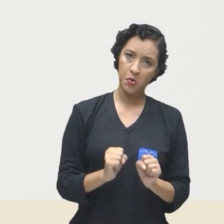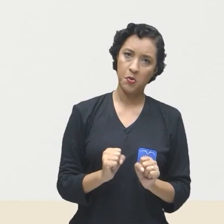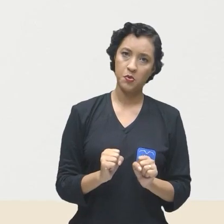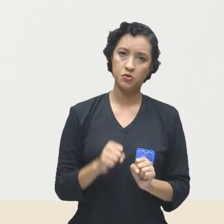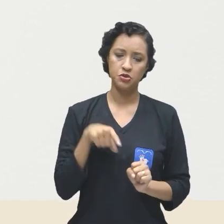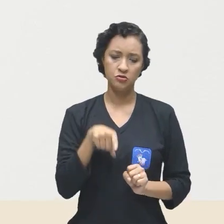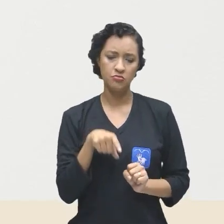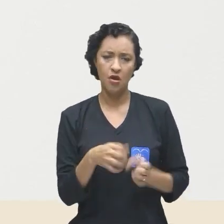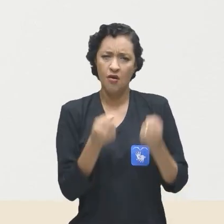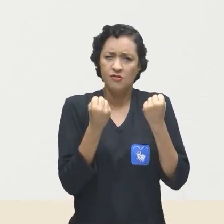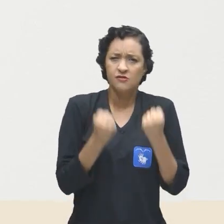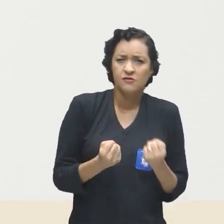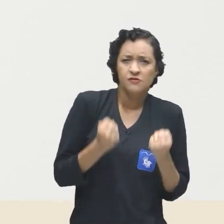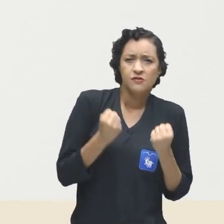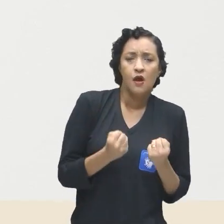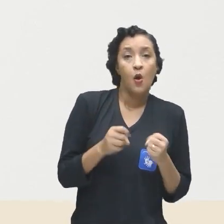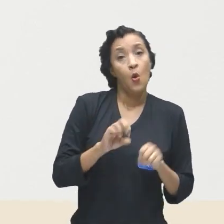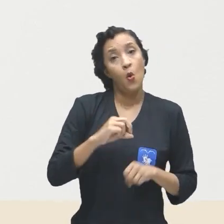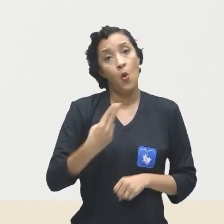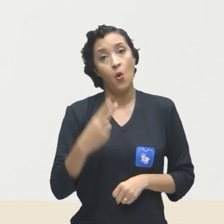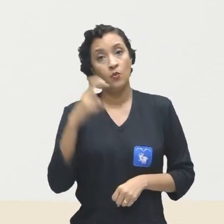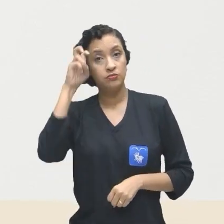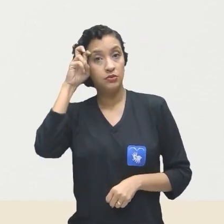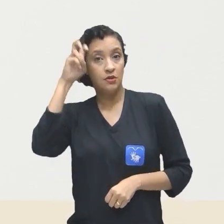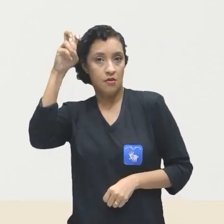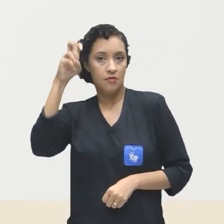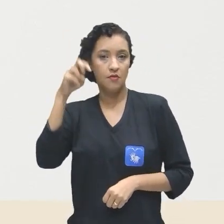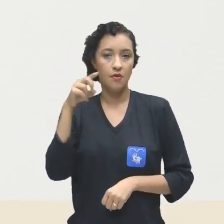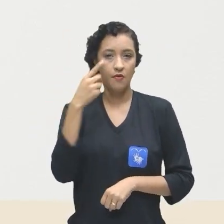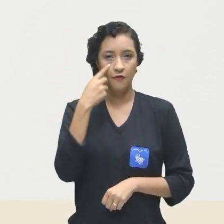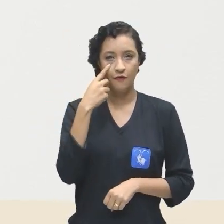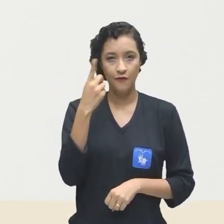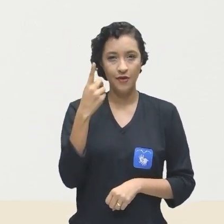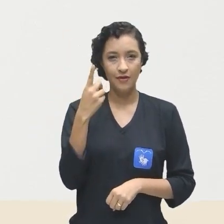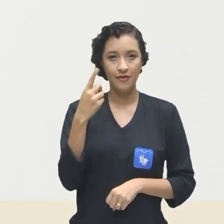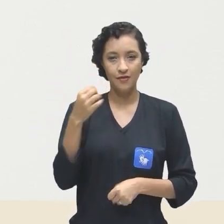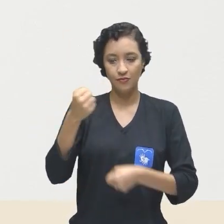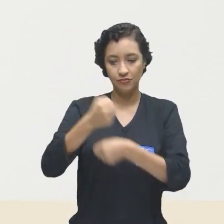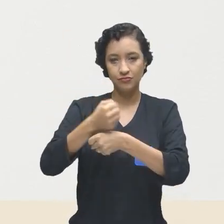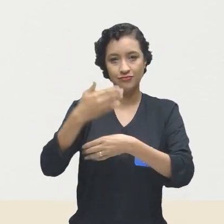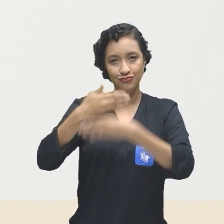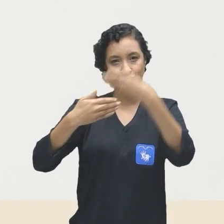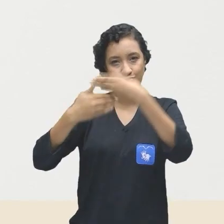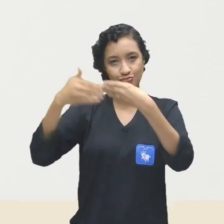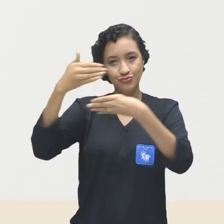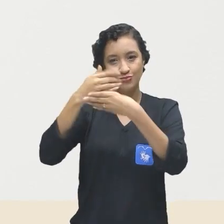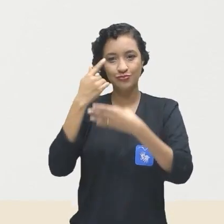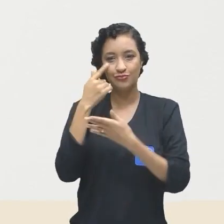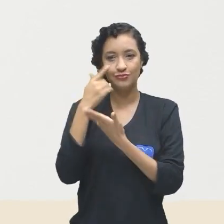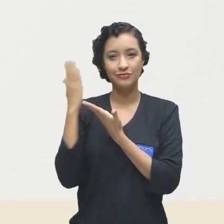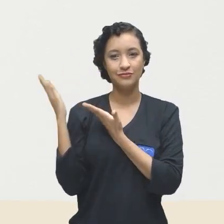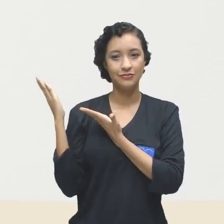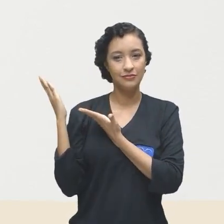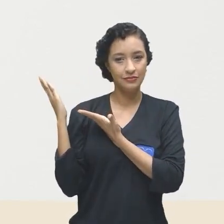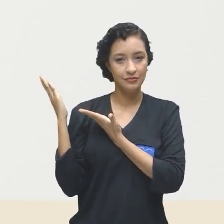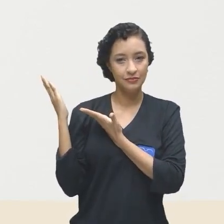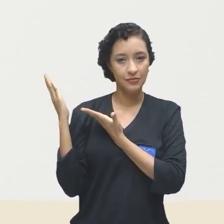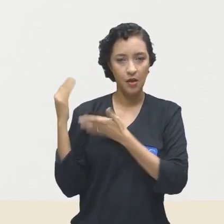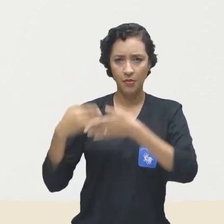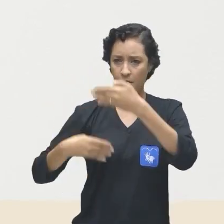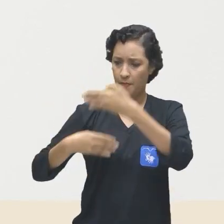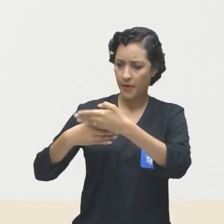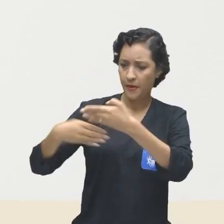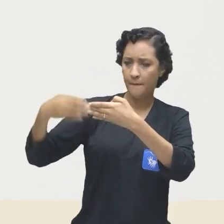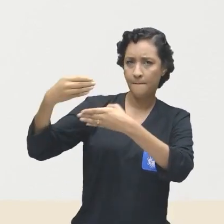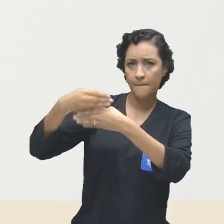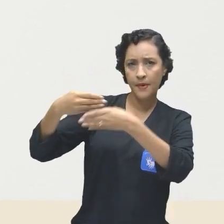essa imagem. É uma obra, né? Uma construção. Para que fosse feita essa construção,